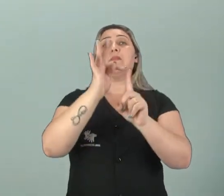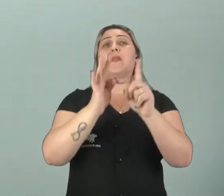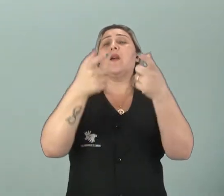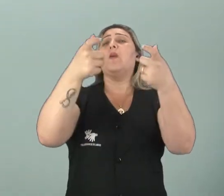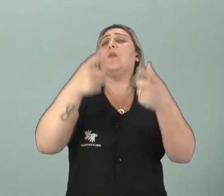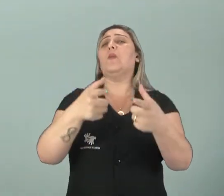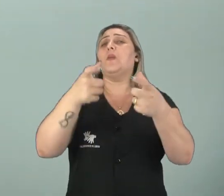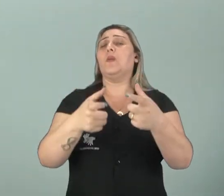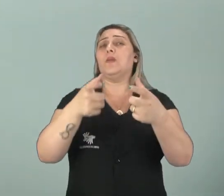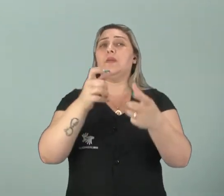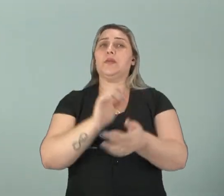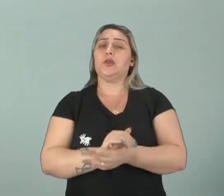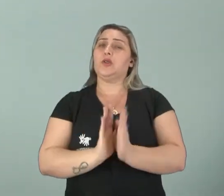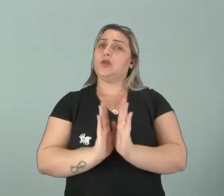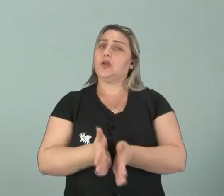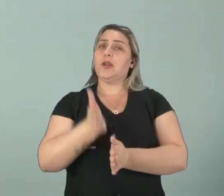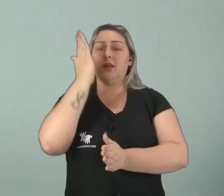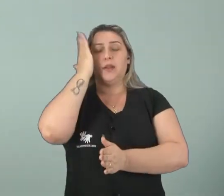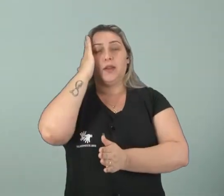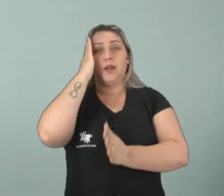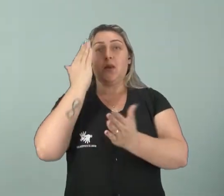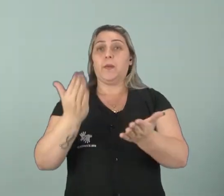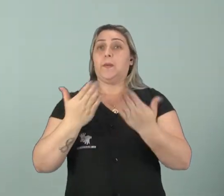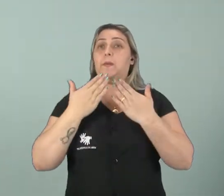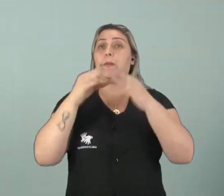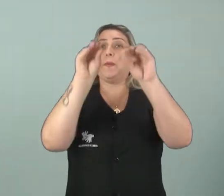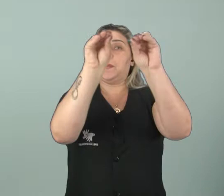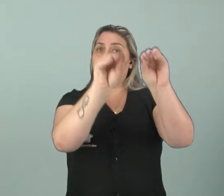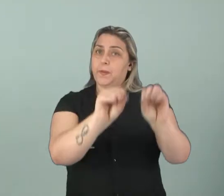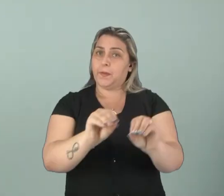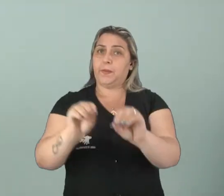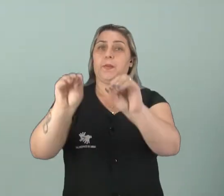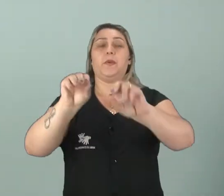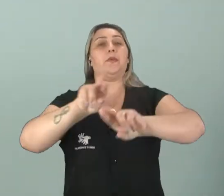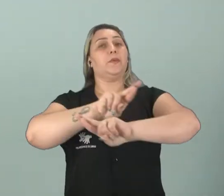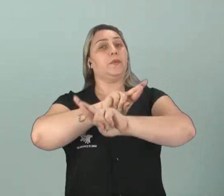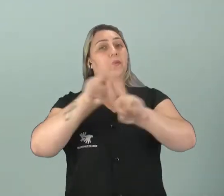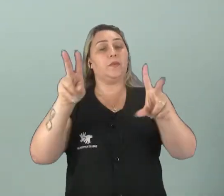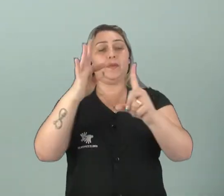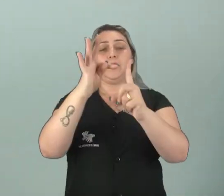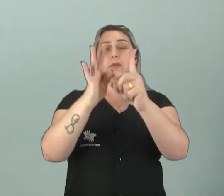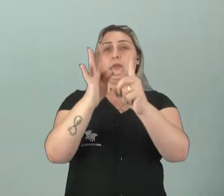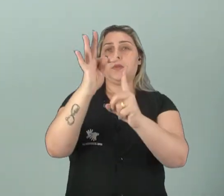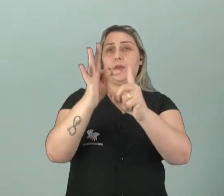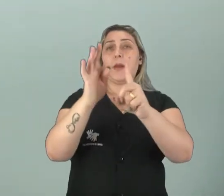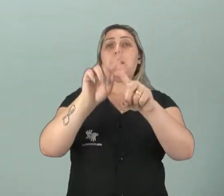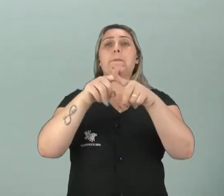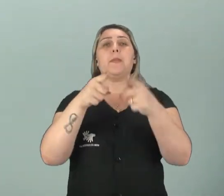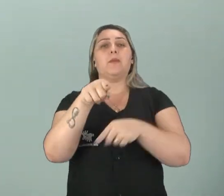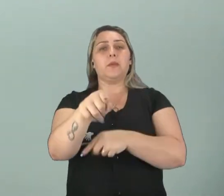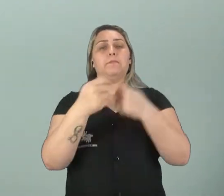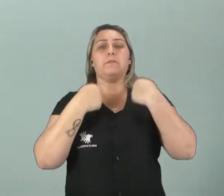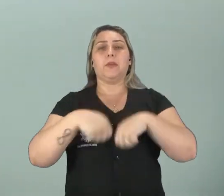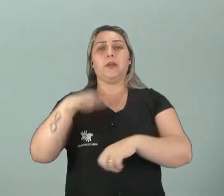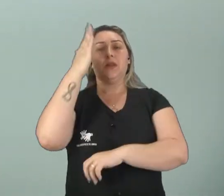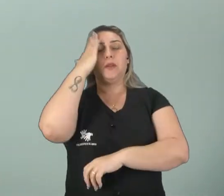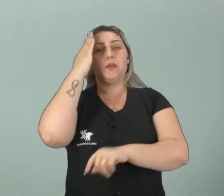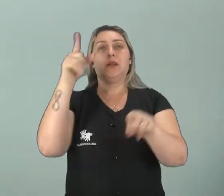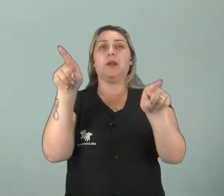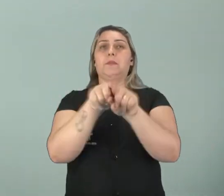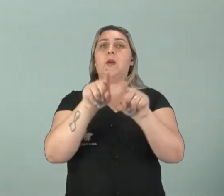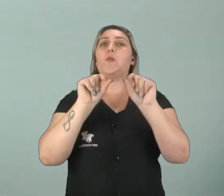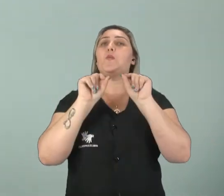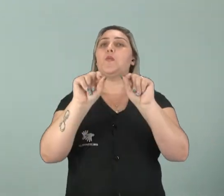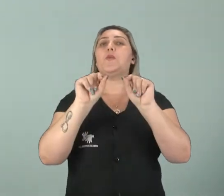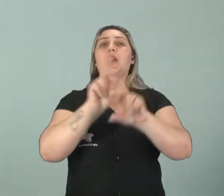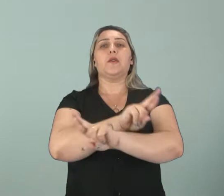onde que vai entrar? Já que a gente entendeu que calor é essa passagem quando há diferença de temperatura. Mas aí tu precisa entender, então, o que